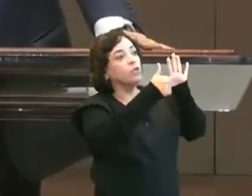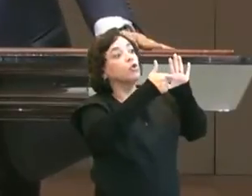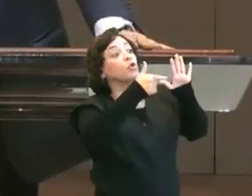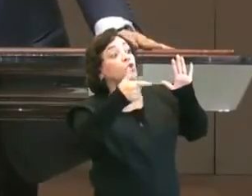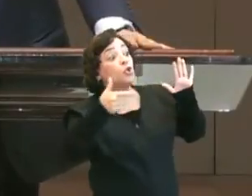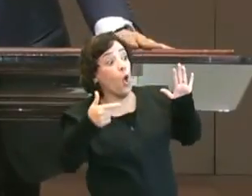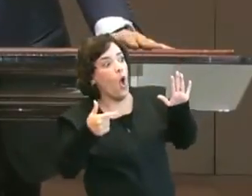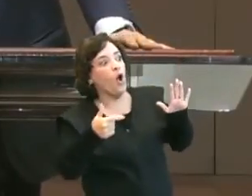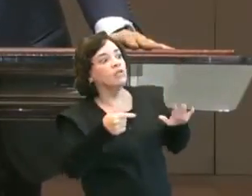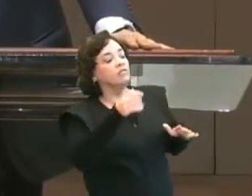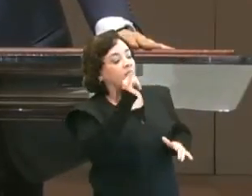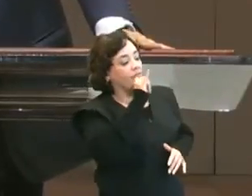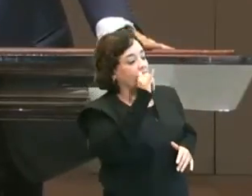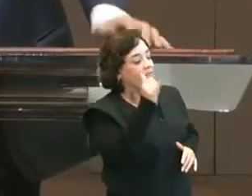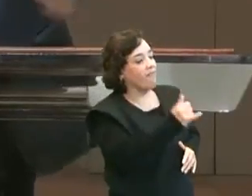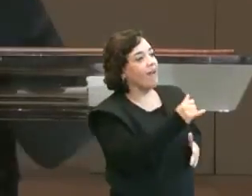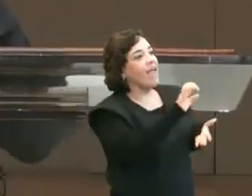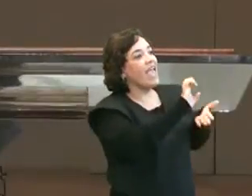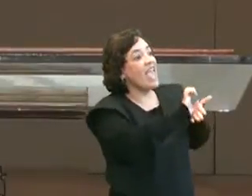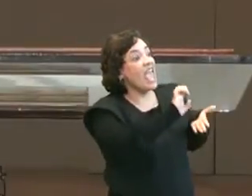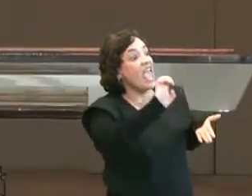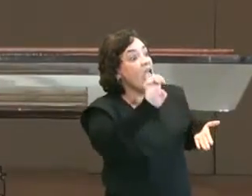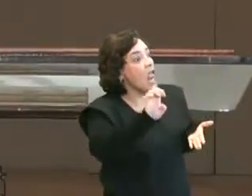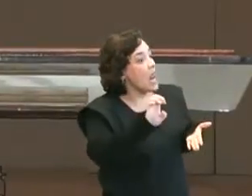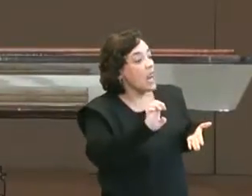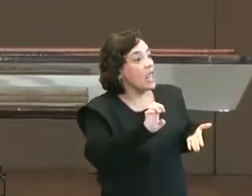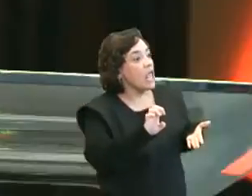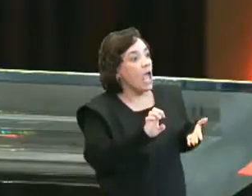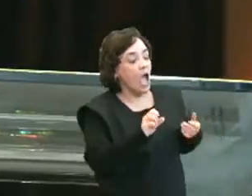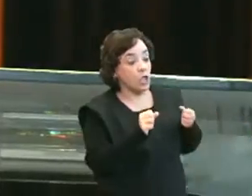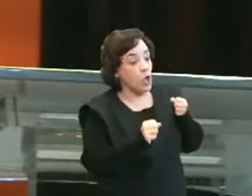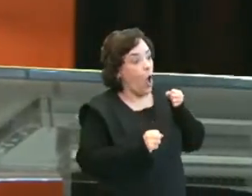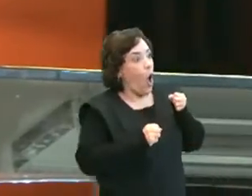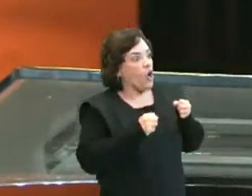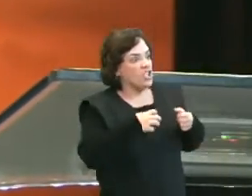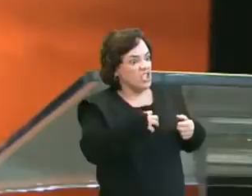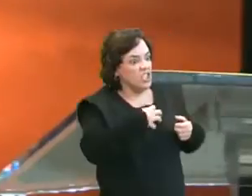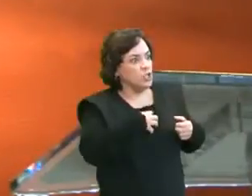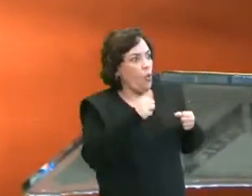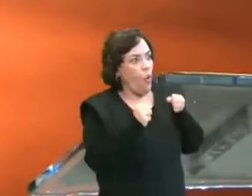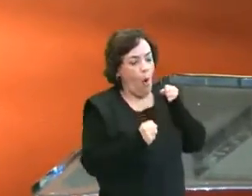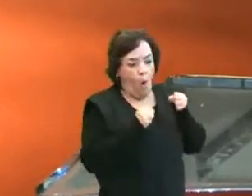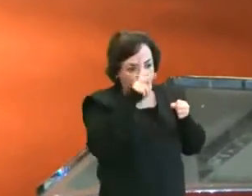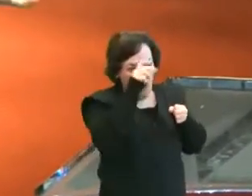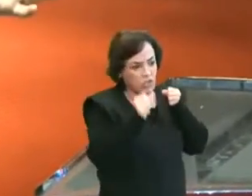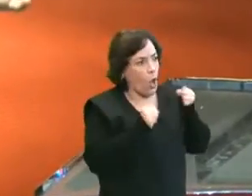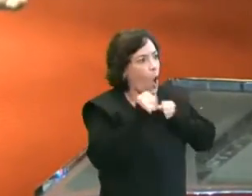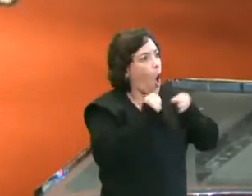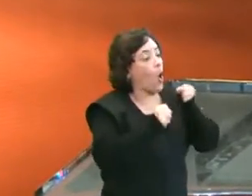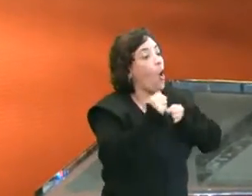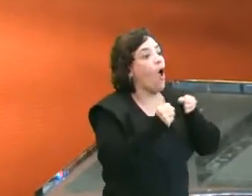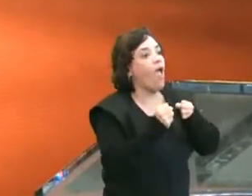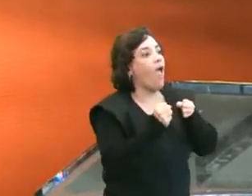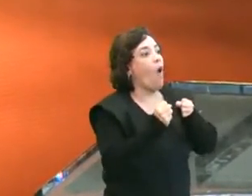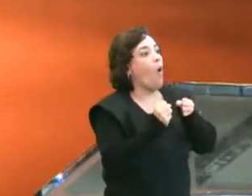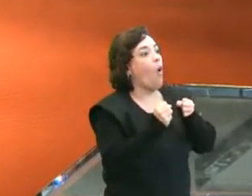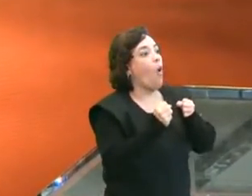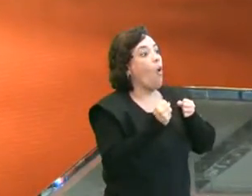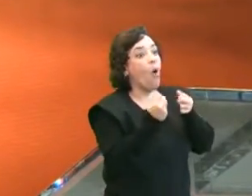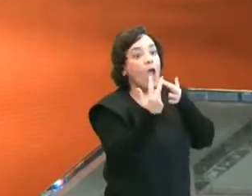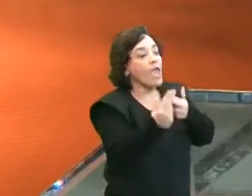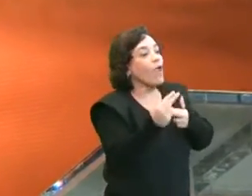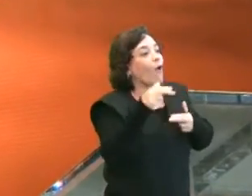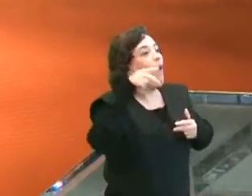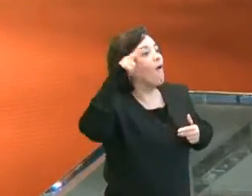com cavalos? Muitas vezes nos sentimos assim. Como? Como? Os desafios